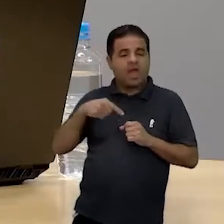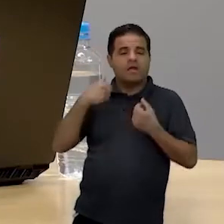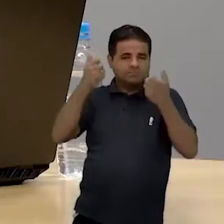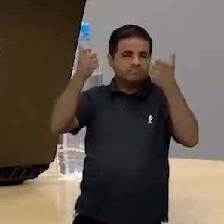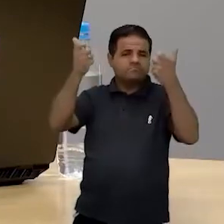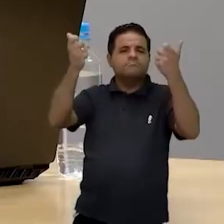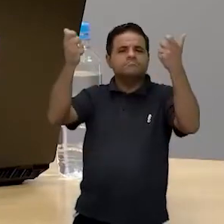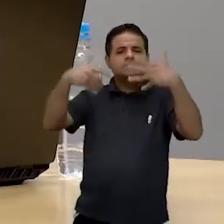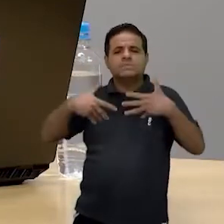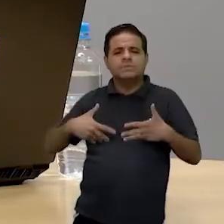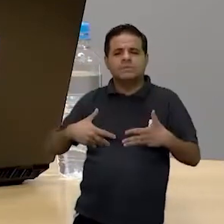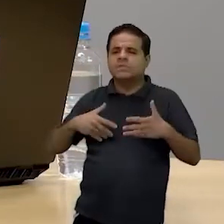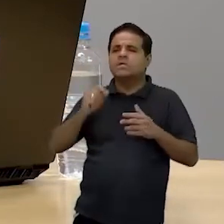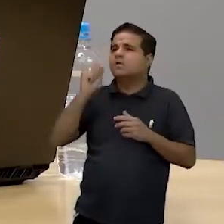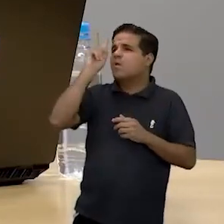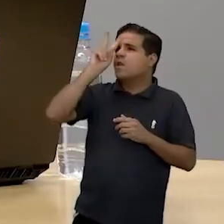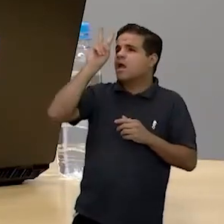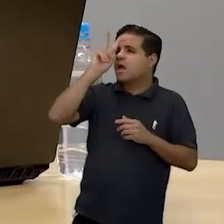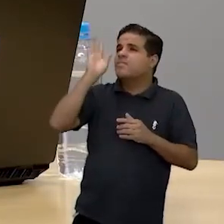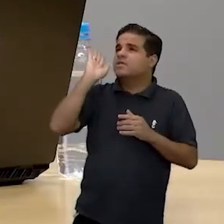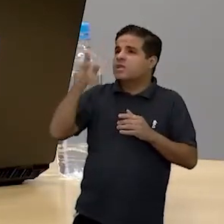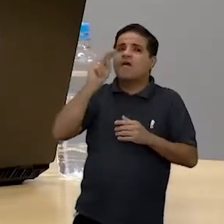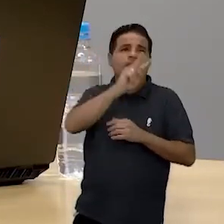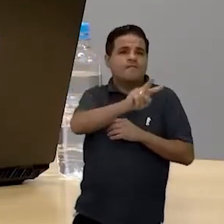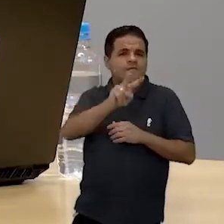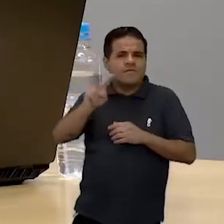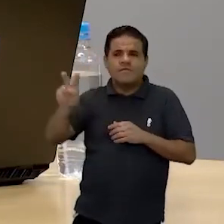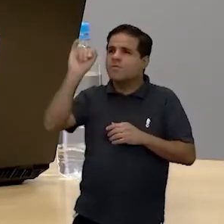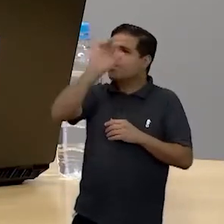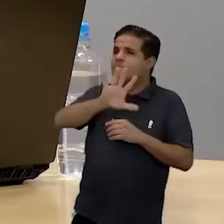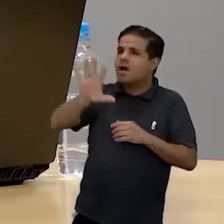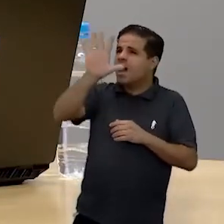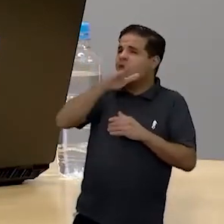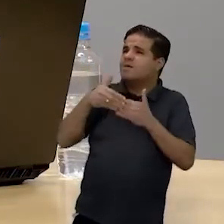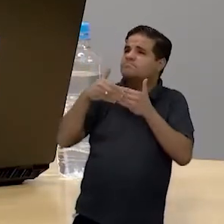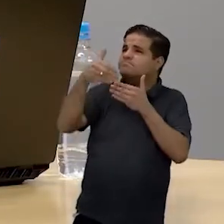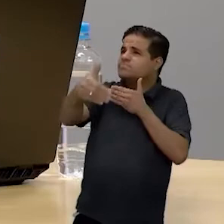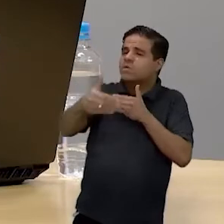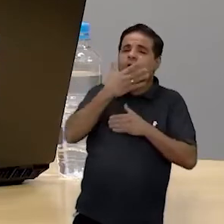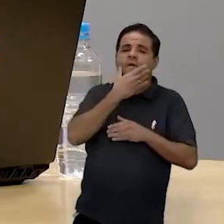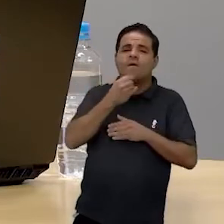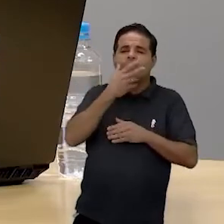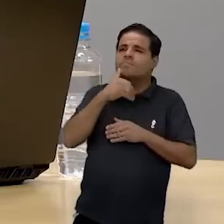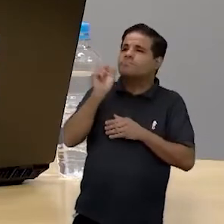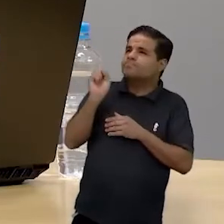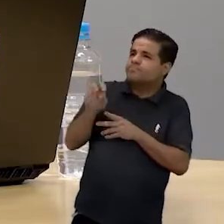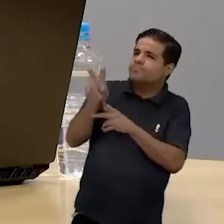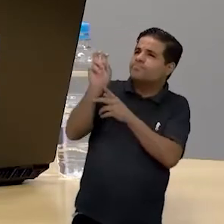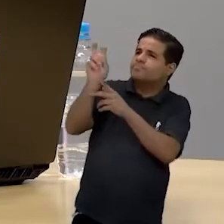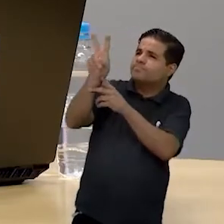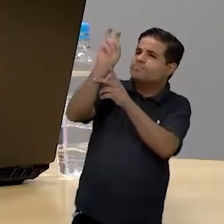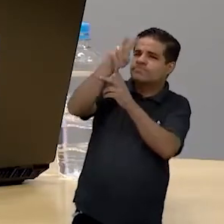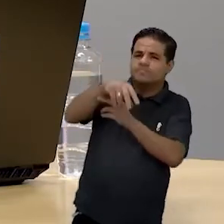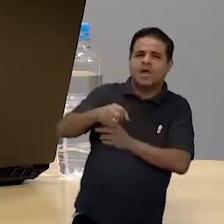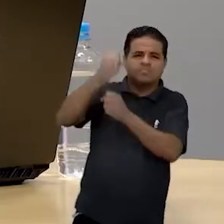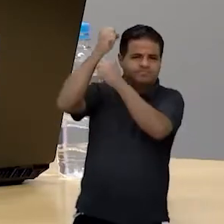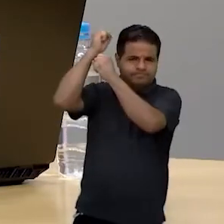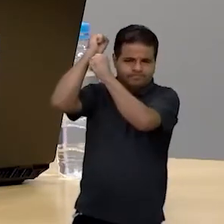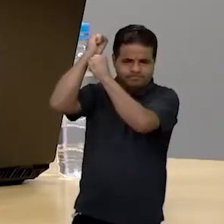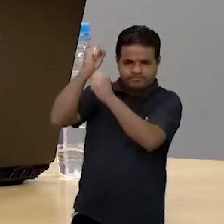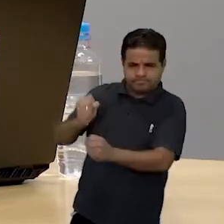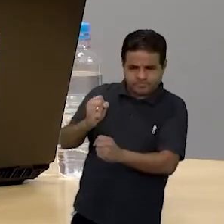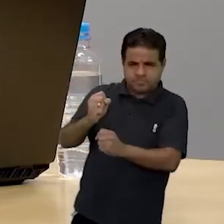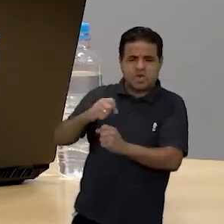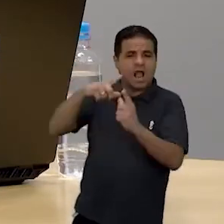contas, quem não lembra, ou quem não já viu imagens lá do homem caminhando na Lua, fincando a bandeira dos